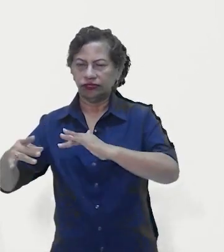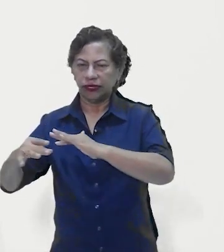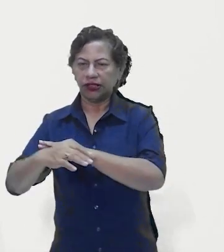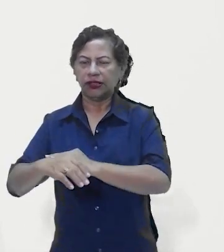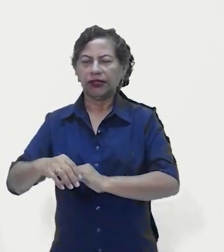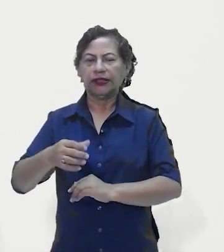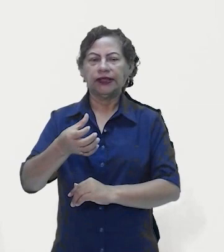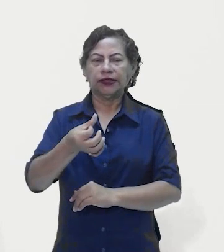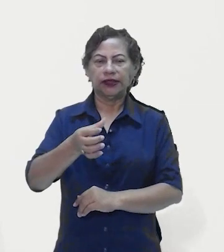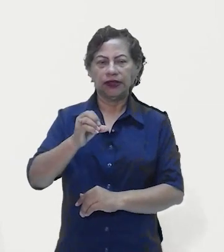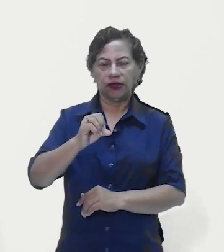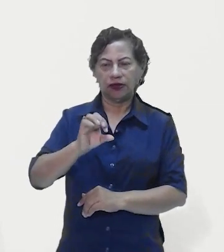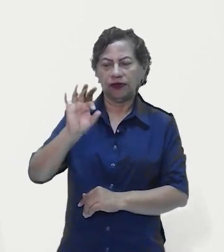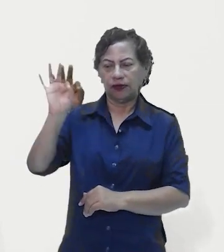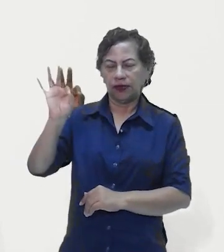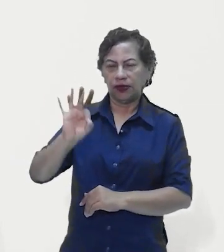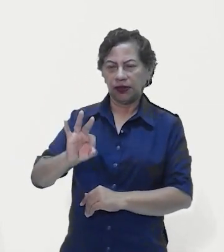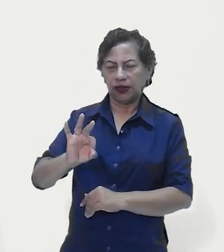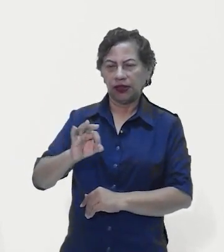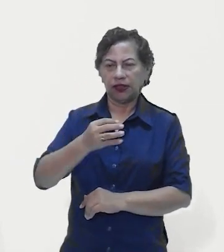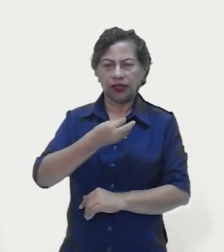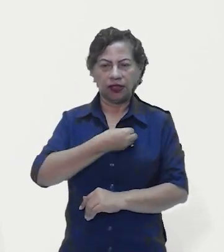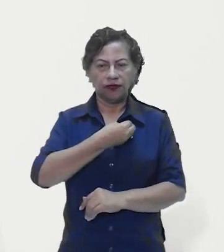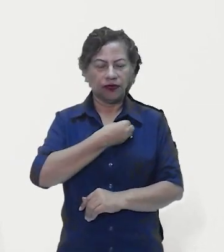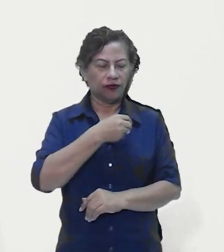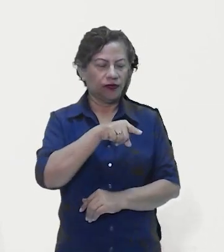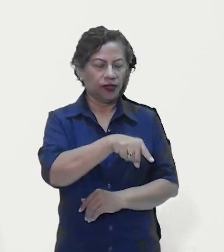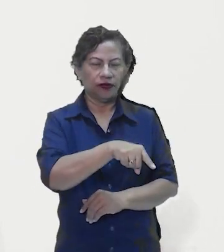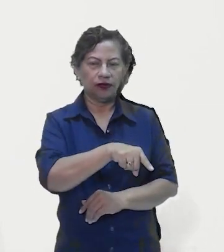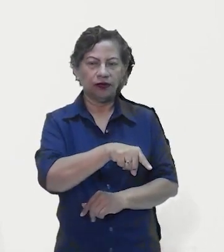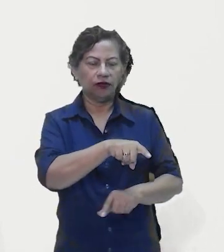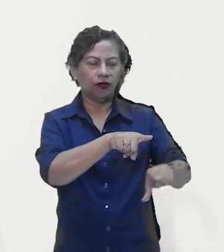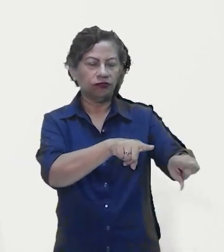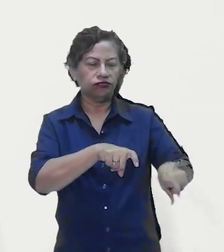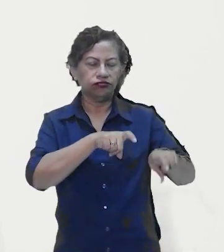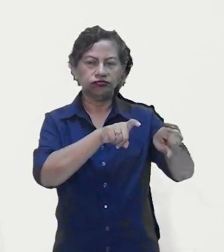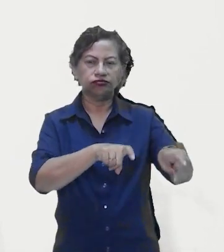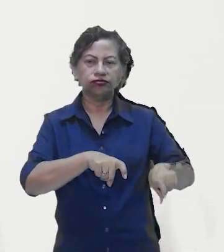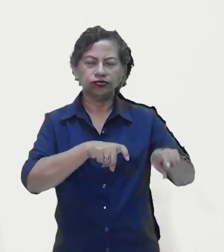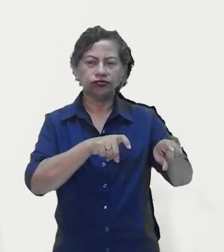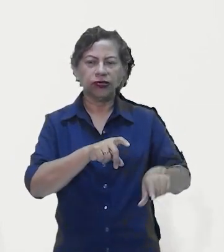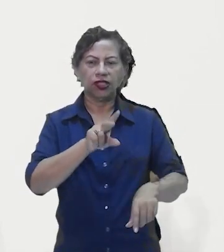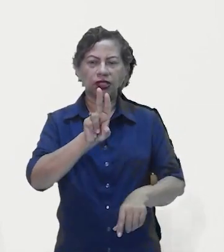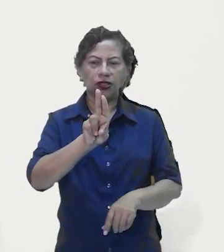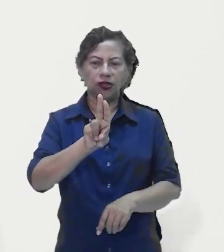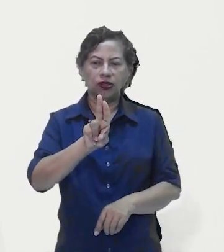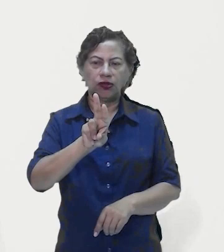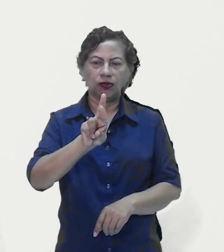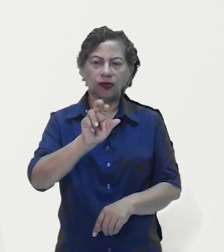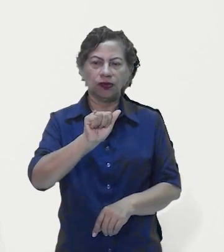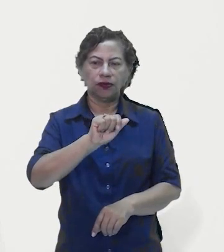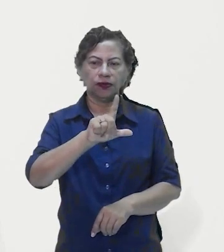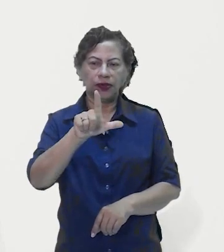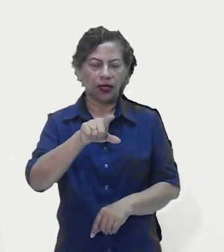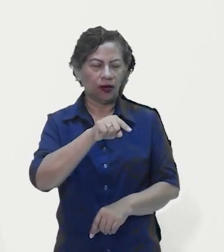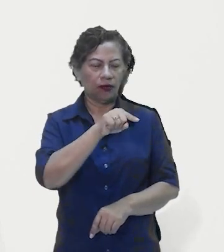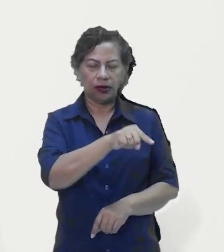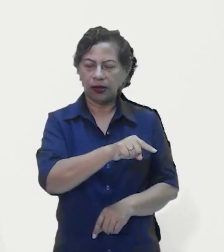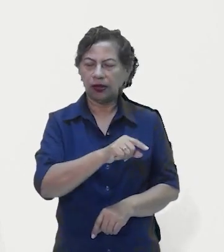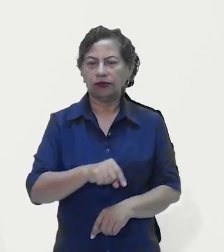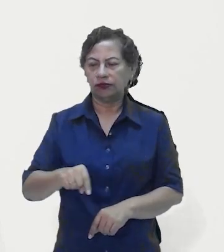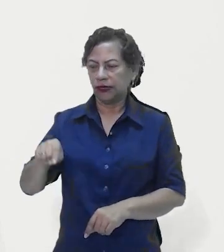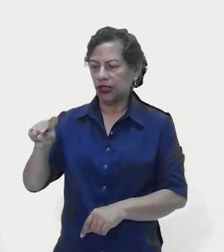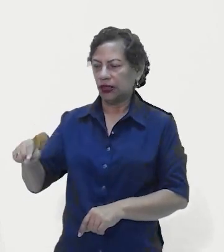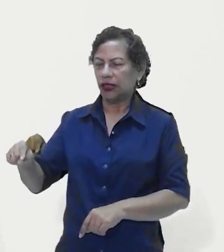da população brasileira vivendo em área rural. Isso significa dizer que a maior parte da população brasileira em